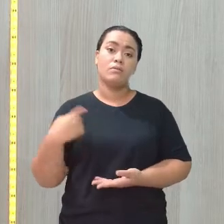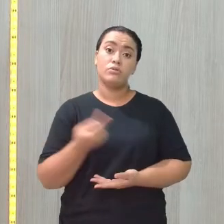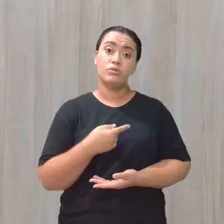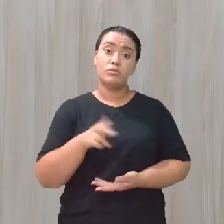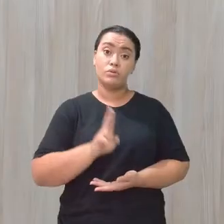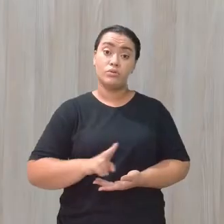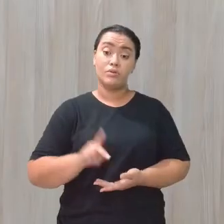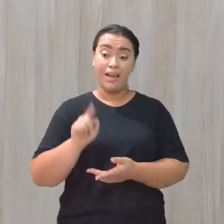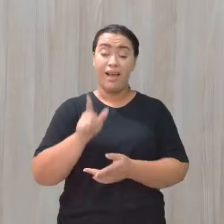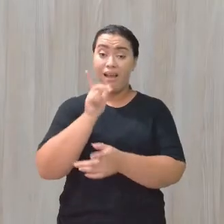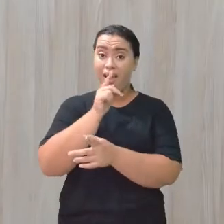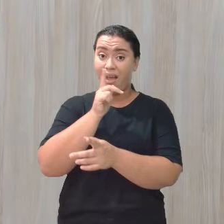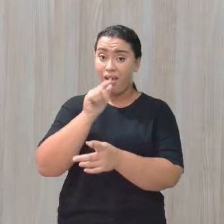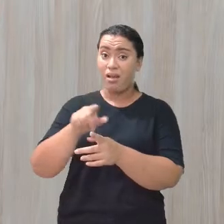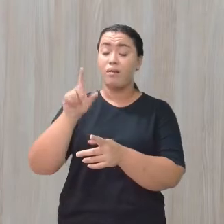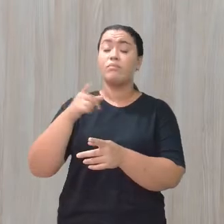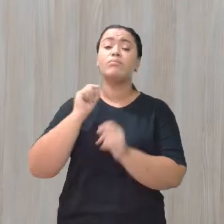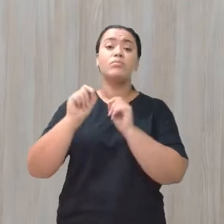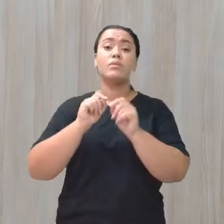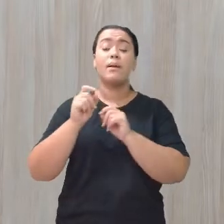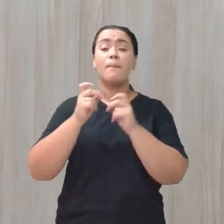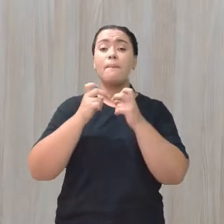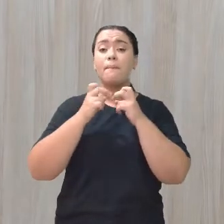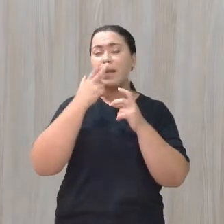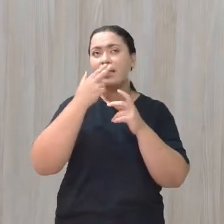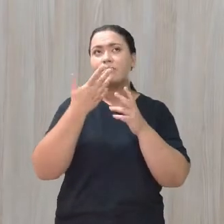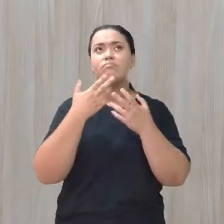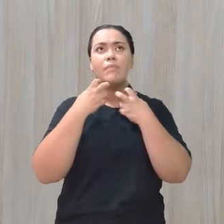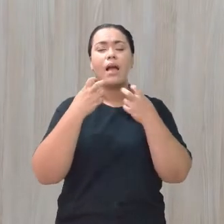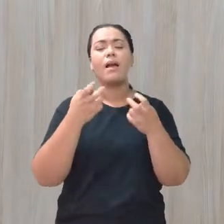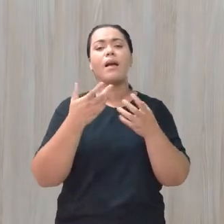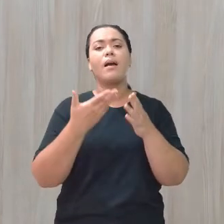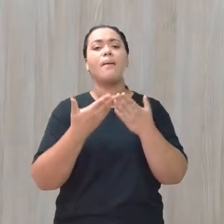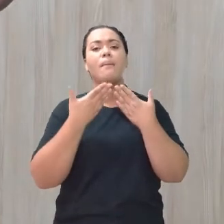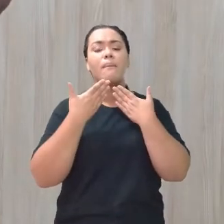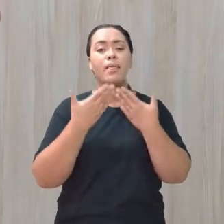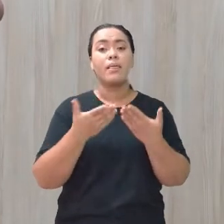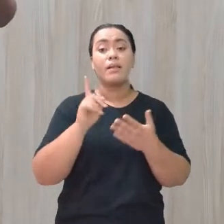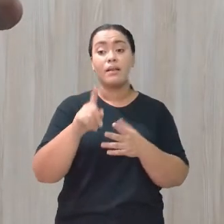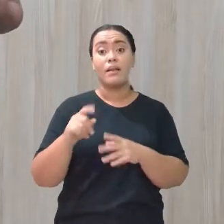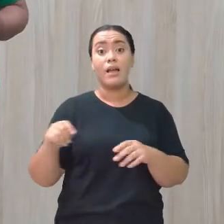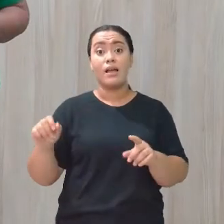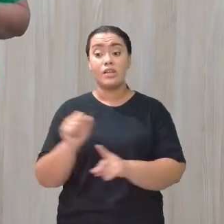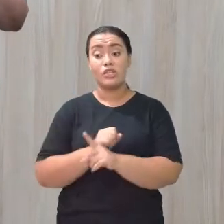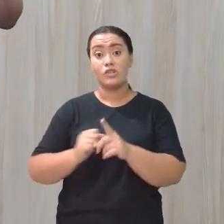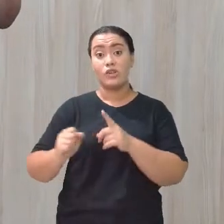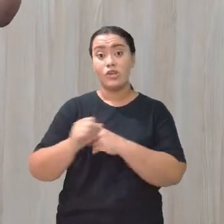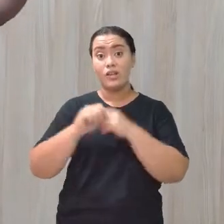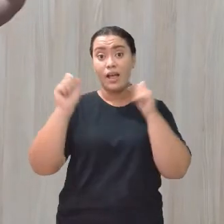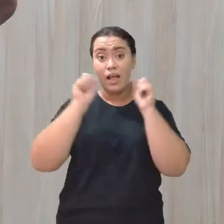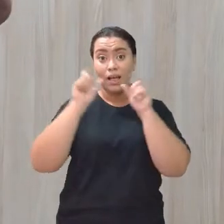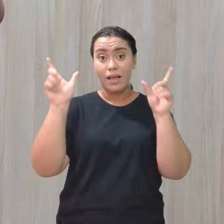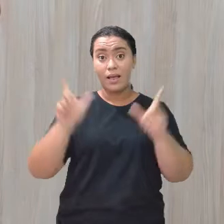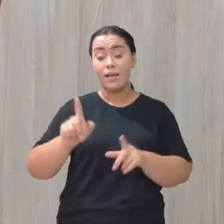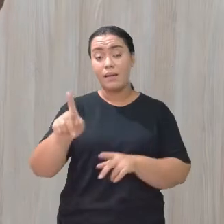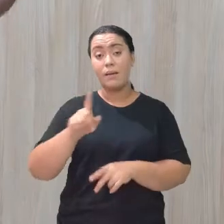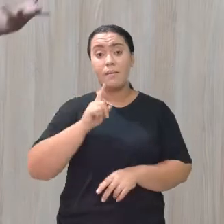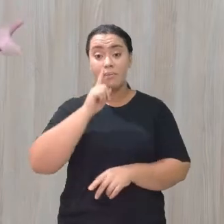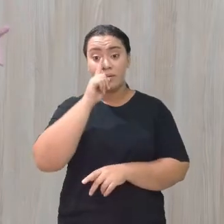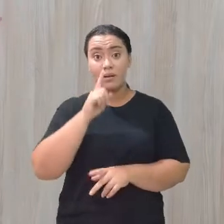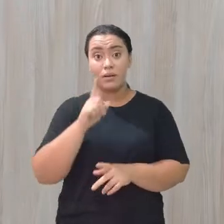que a cada dia vem gritando, né? A sociedade alerta para o perigo